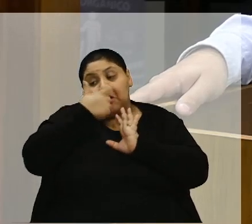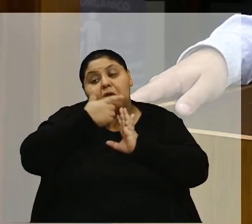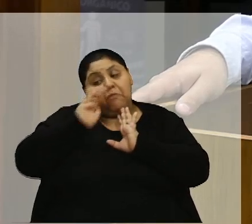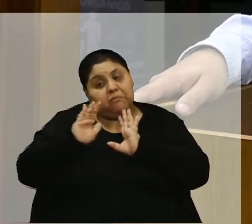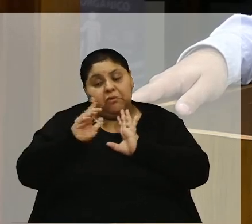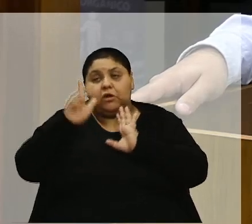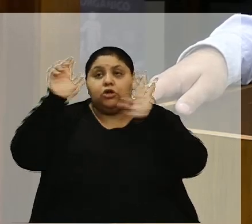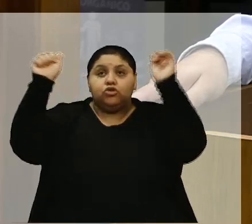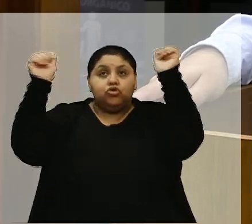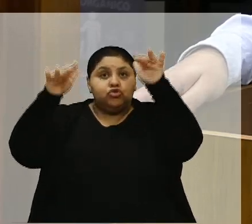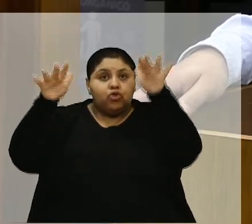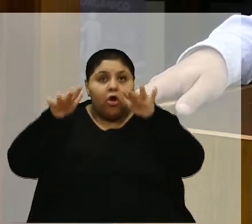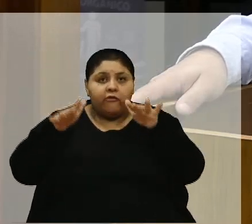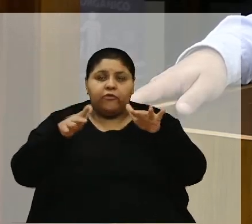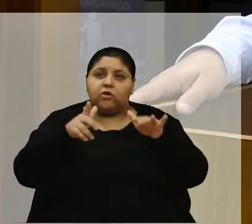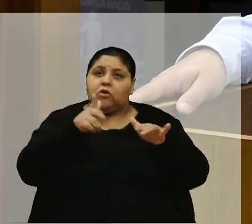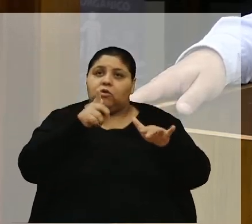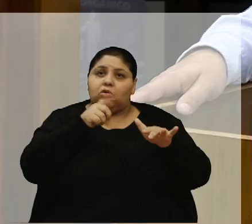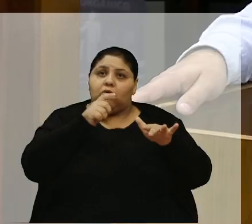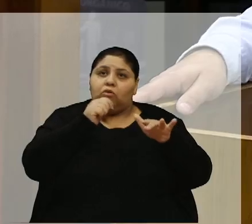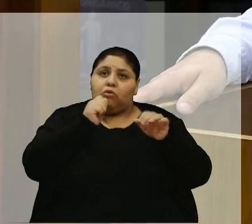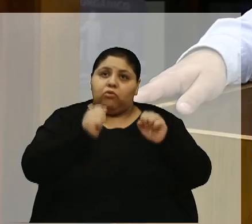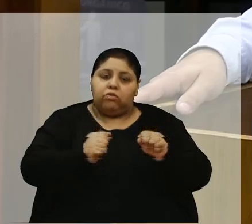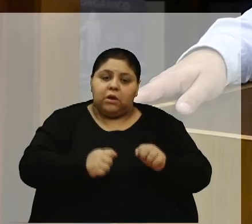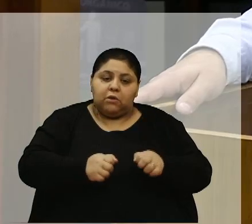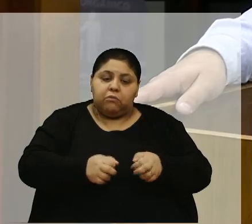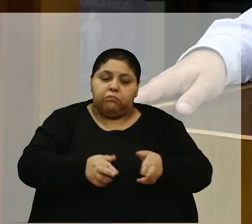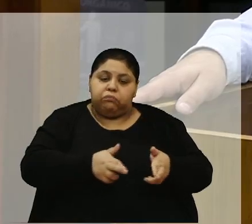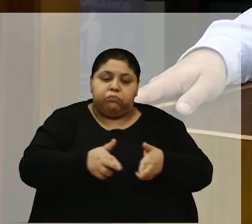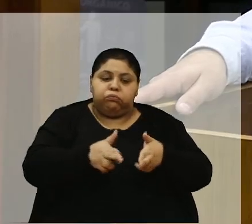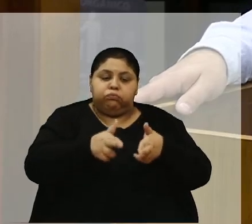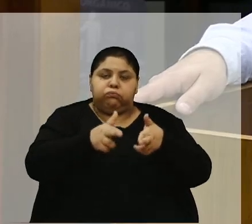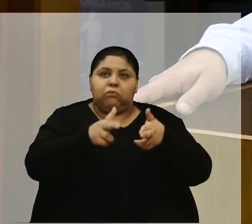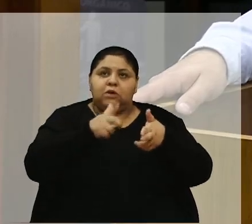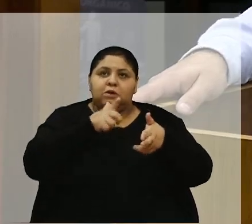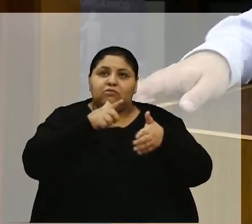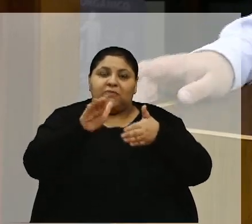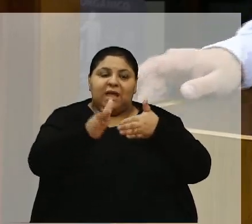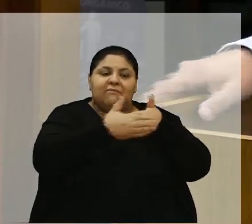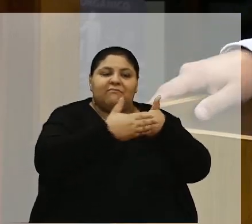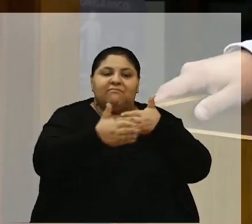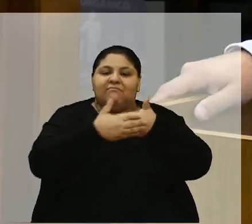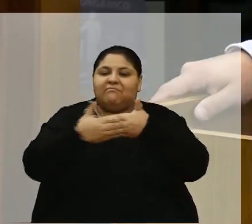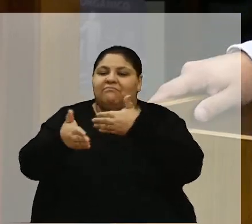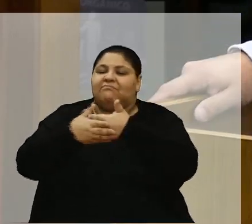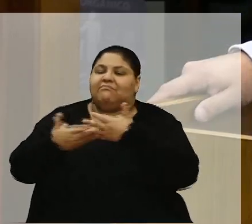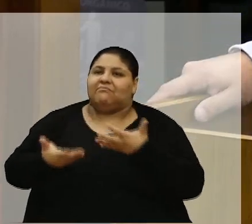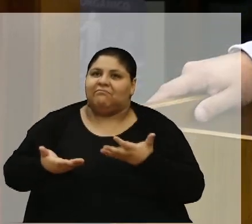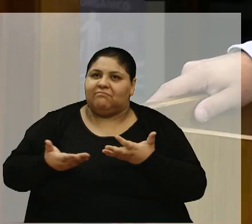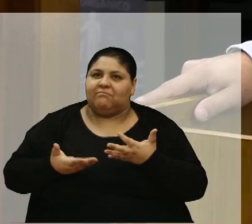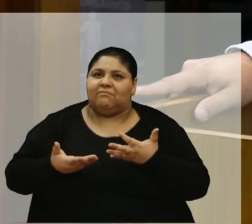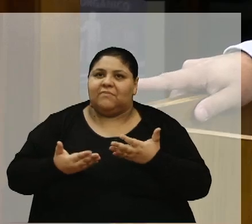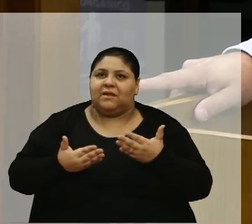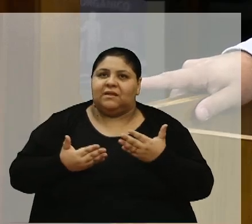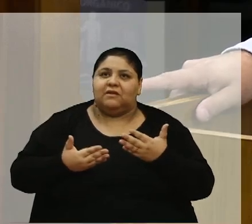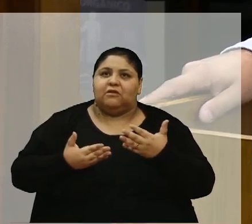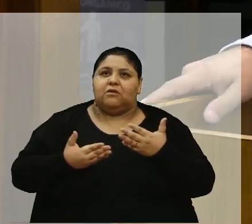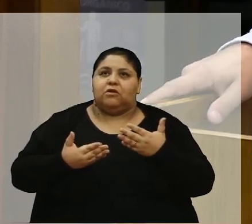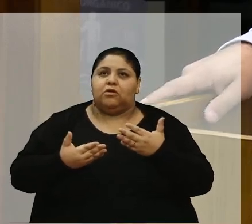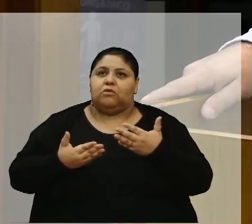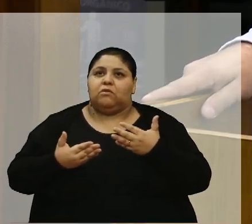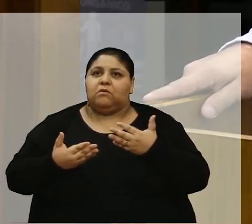chove muito, o rio fica assoreado, não tem contenção, cai esse material todo no